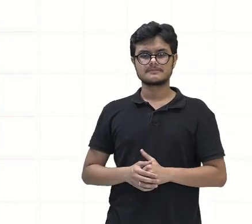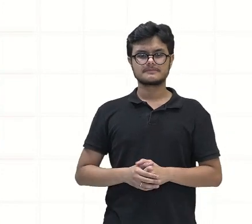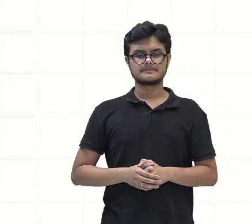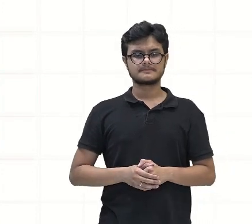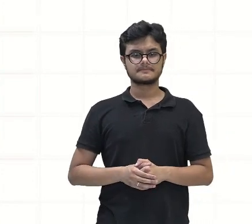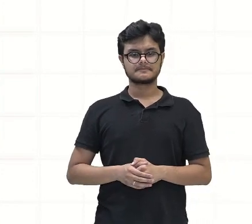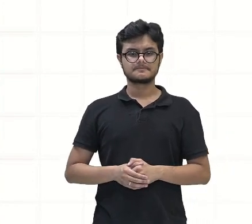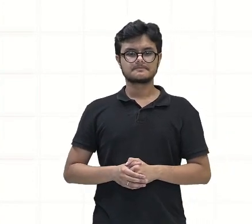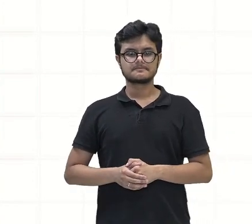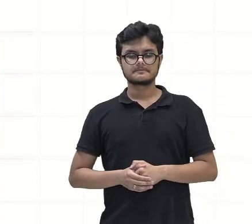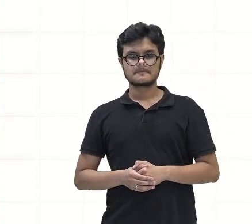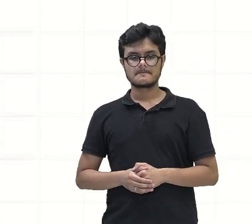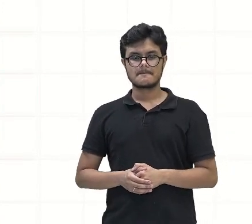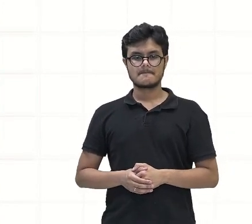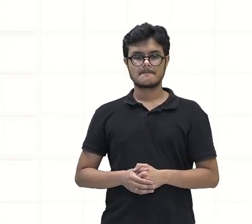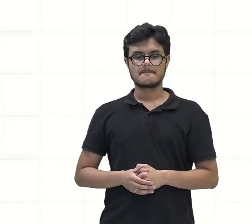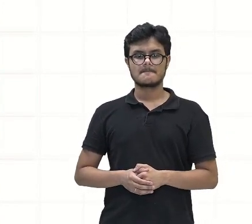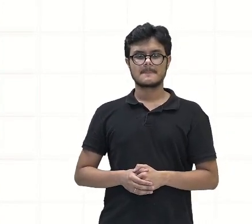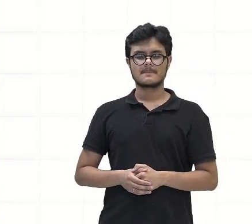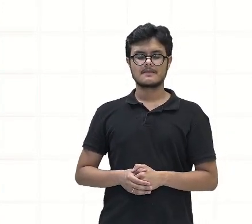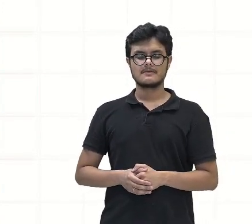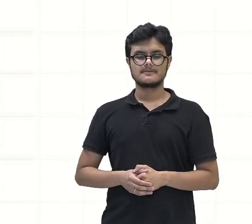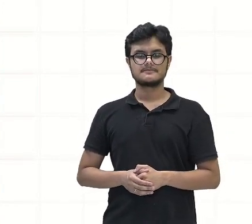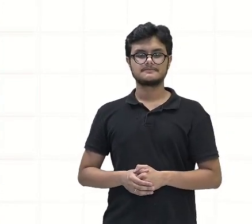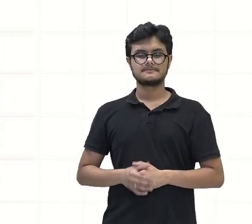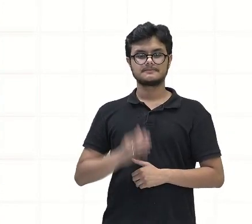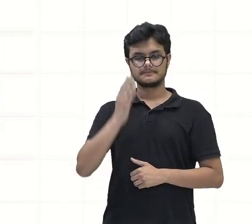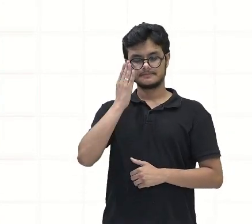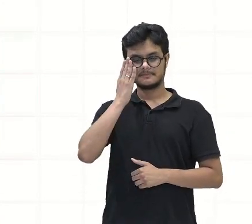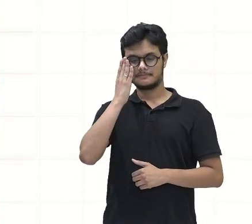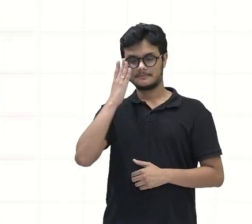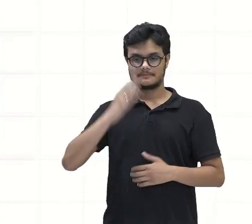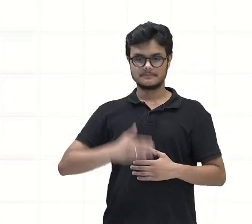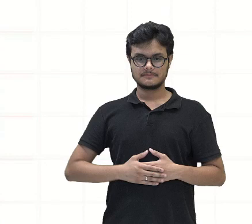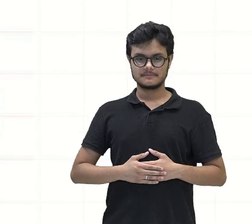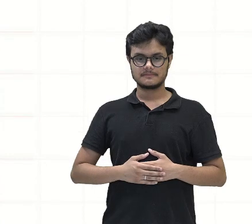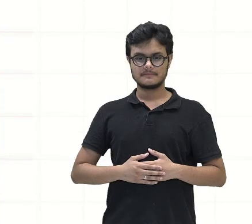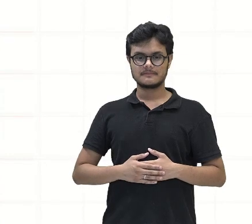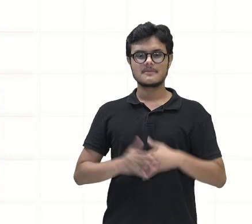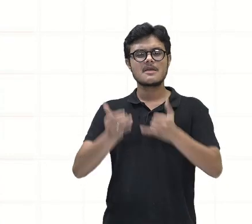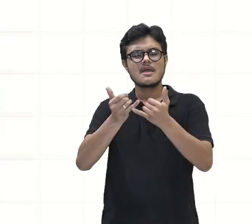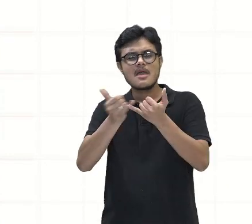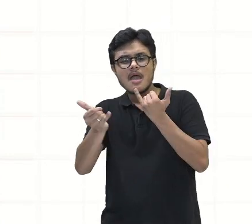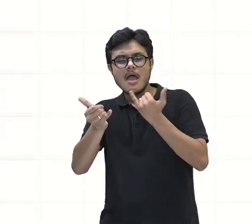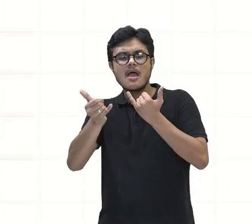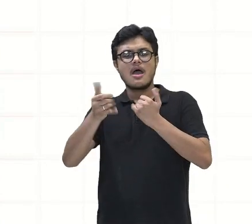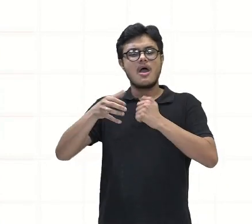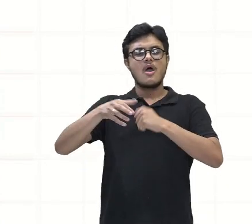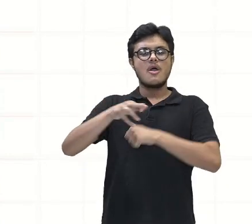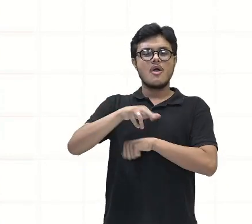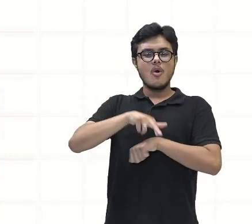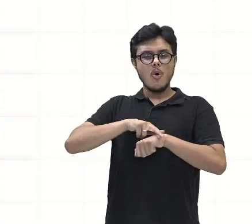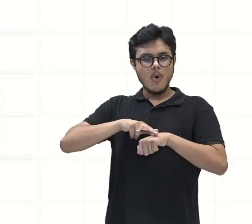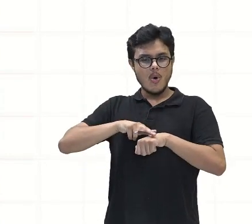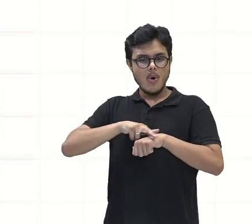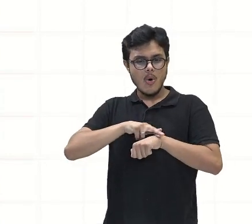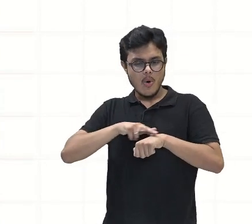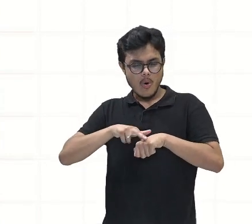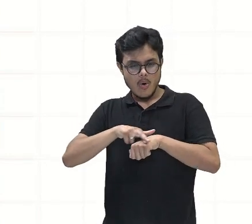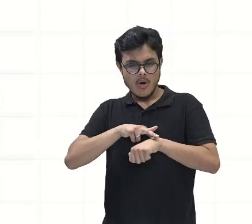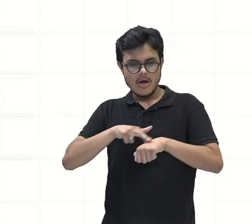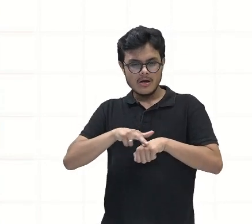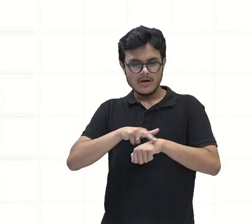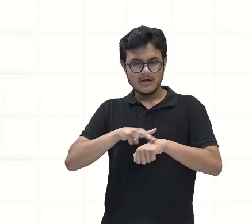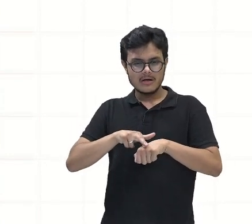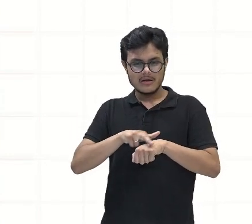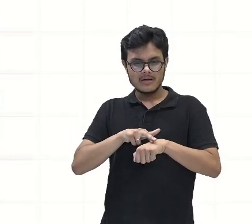aqui eh o quadradinho roxo tá só para Vamos tentar melhorar